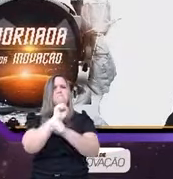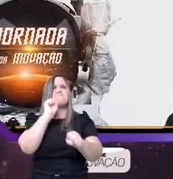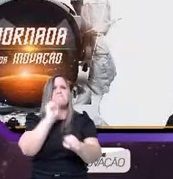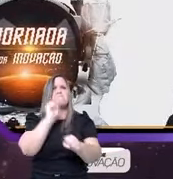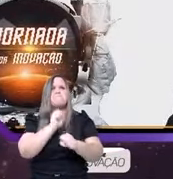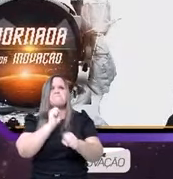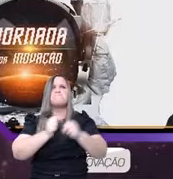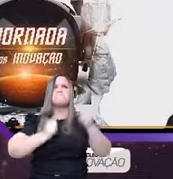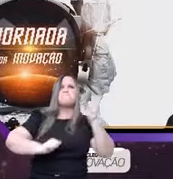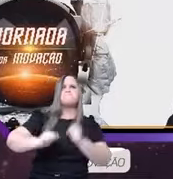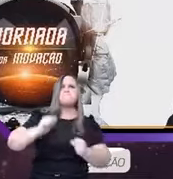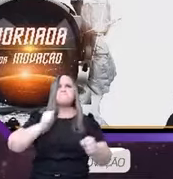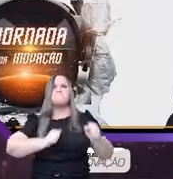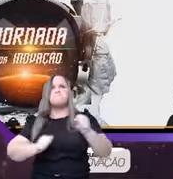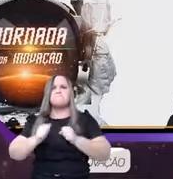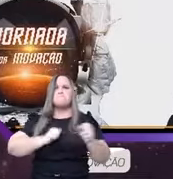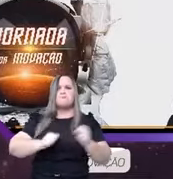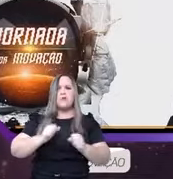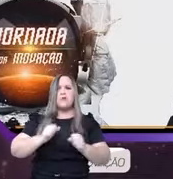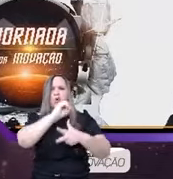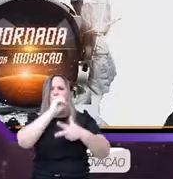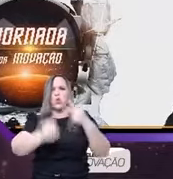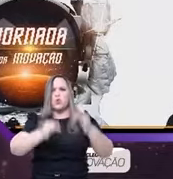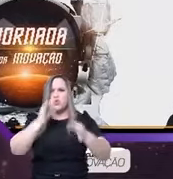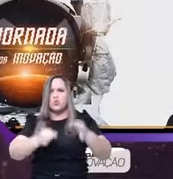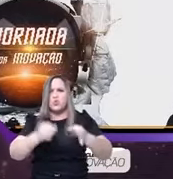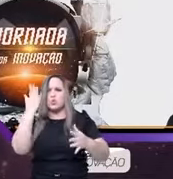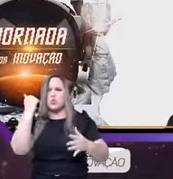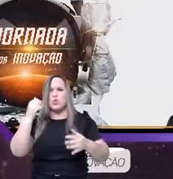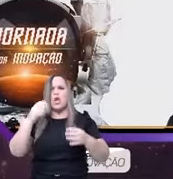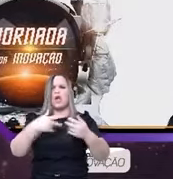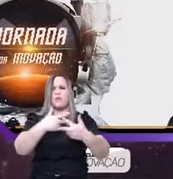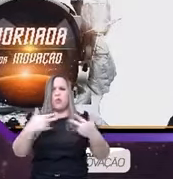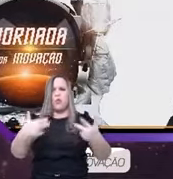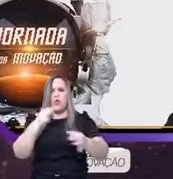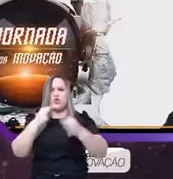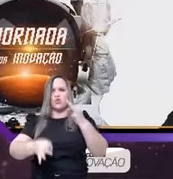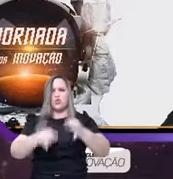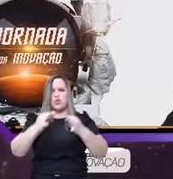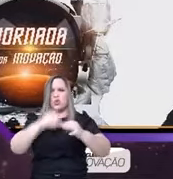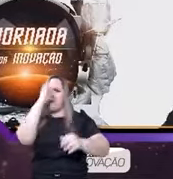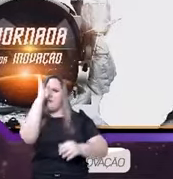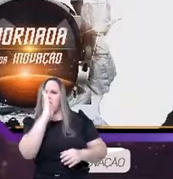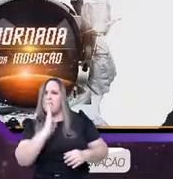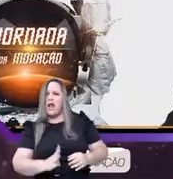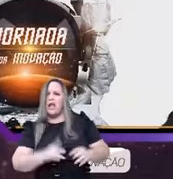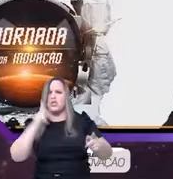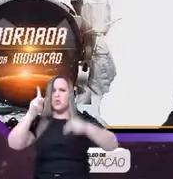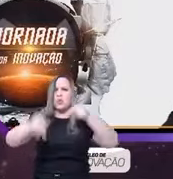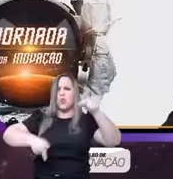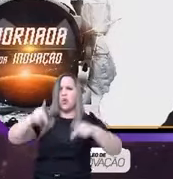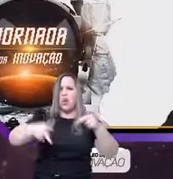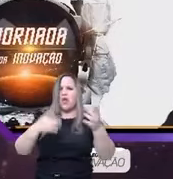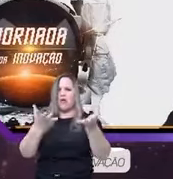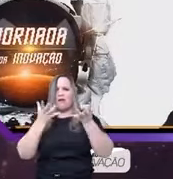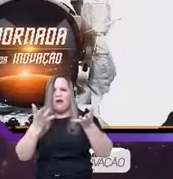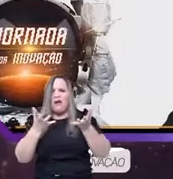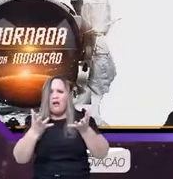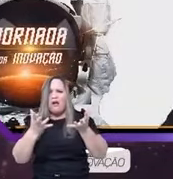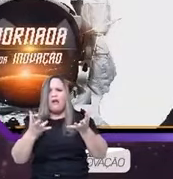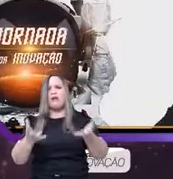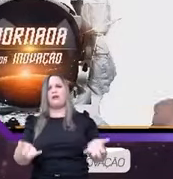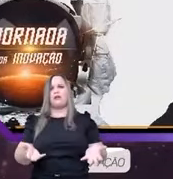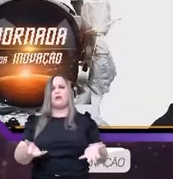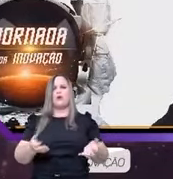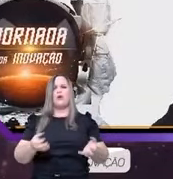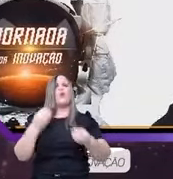Poder Judiciário sabe exatamente que tipo de justiça a sociedade brasileira quer? E como fica nessa questão esse binômio